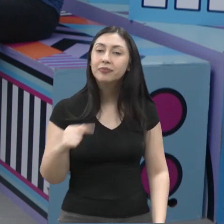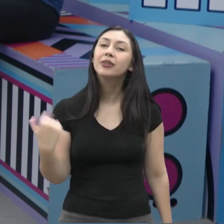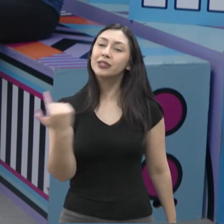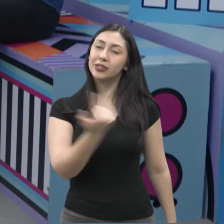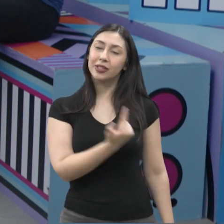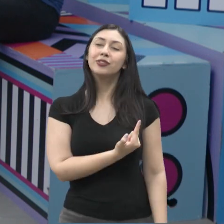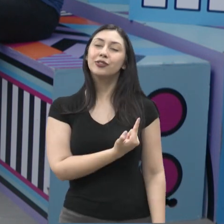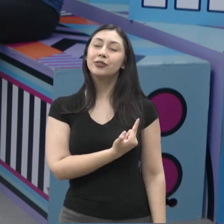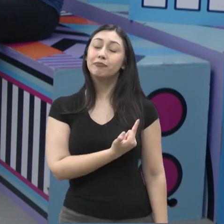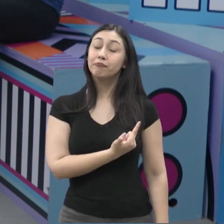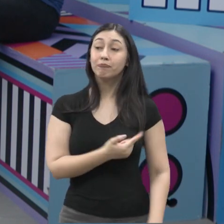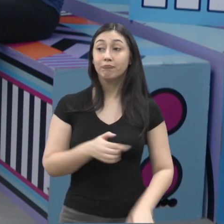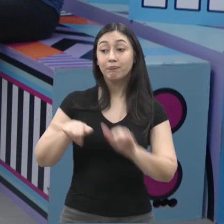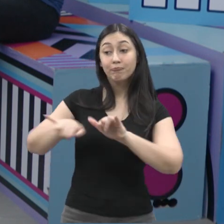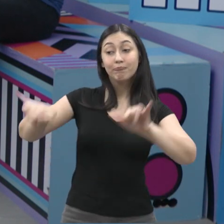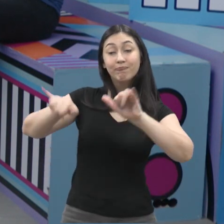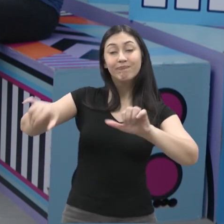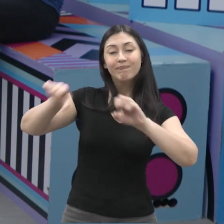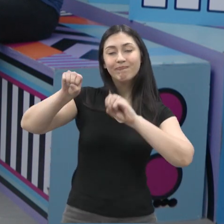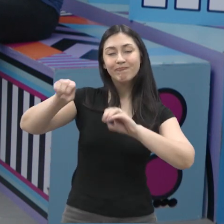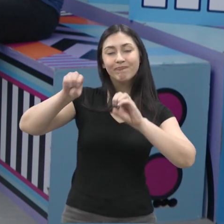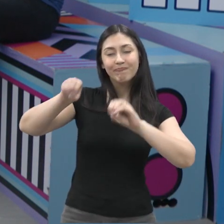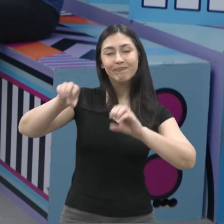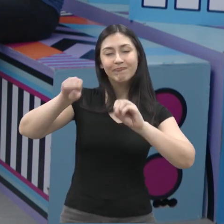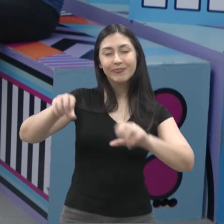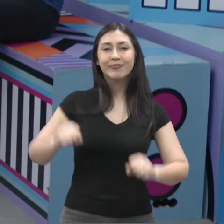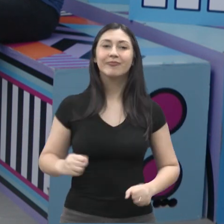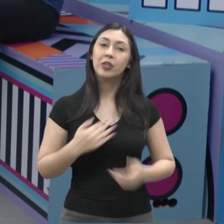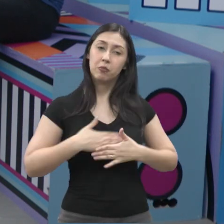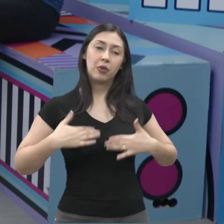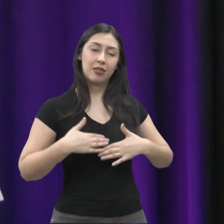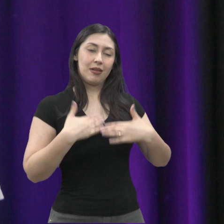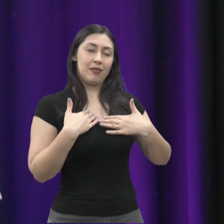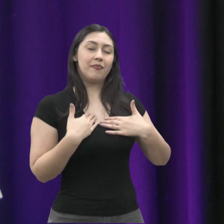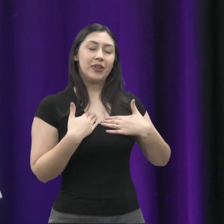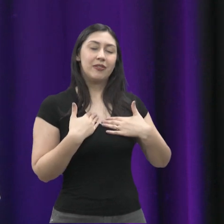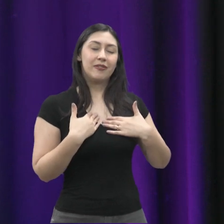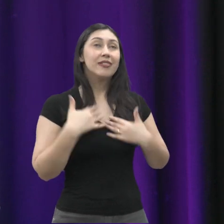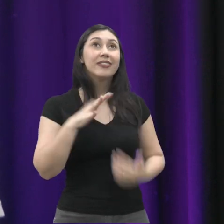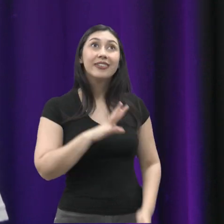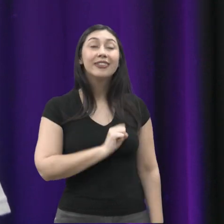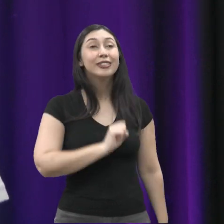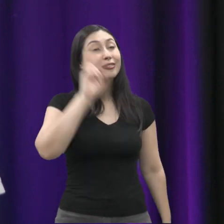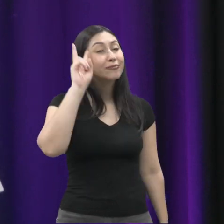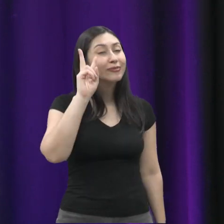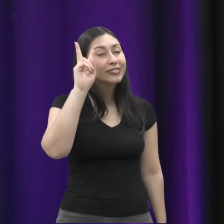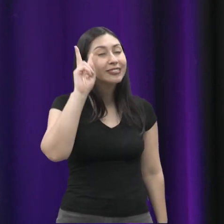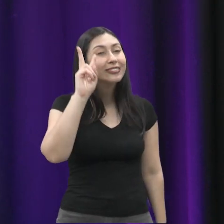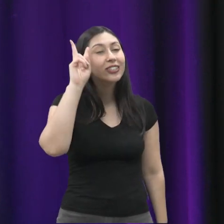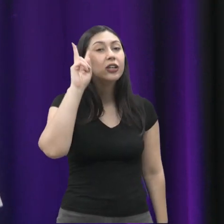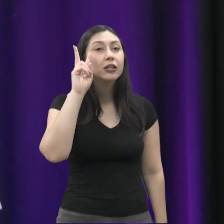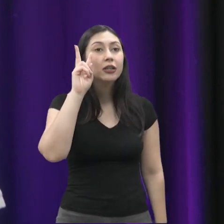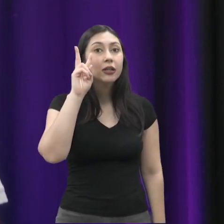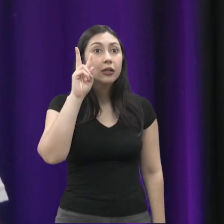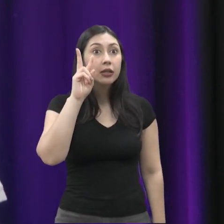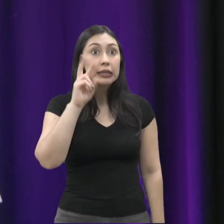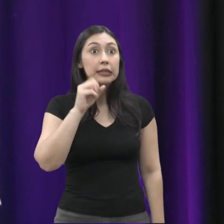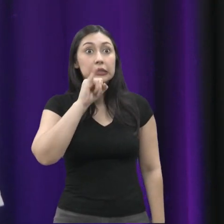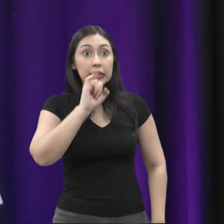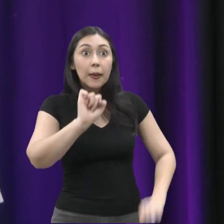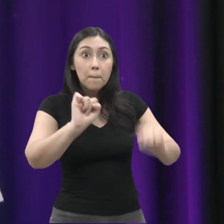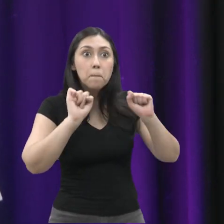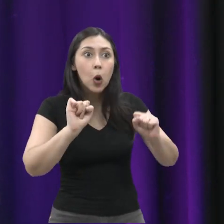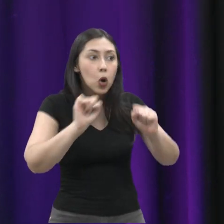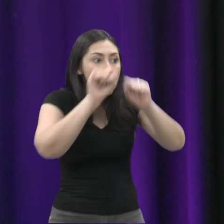a gente justamente informar e educar quem está assistindo. Prazer é Obrigado. meu, a gente ama história e quanto mais a